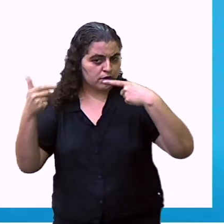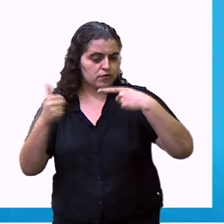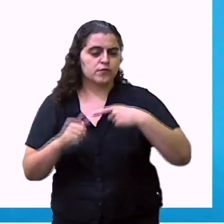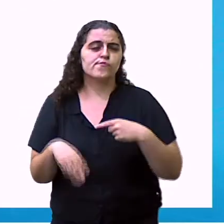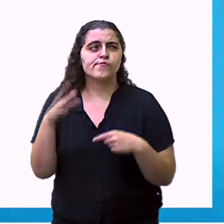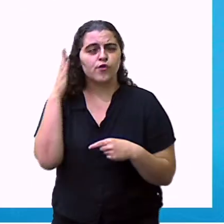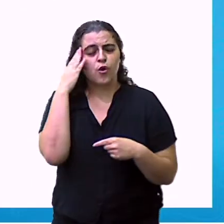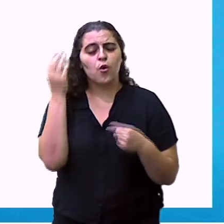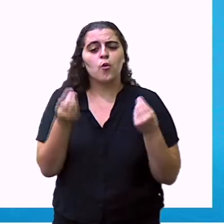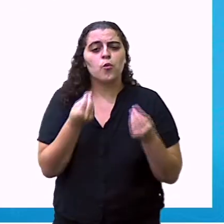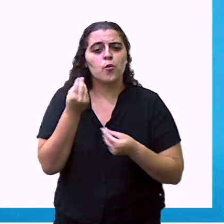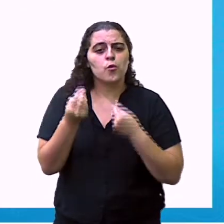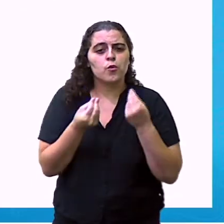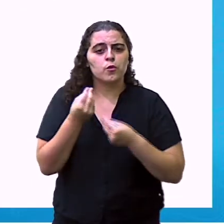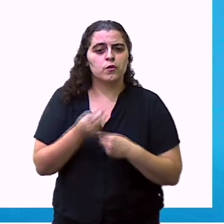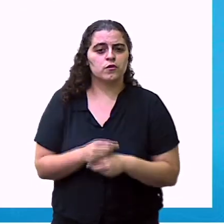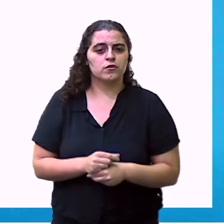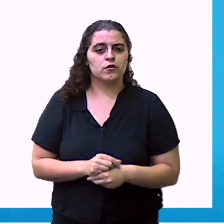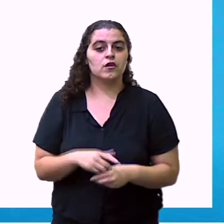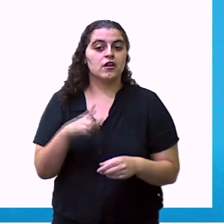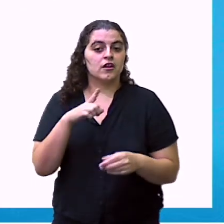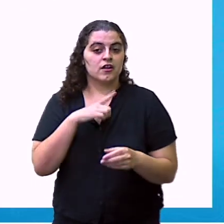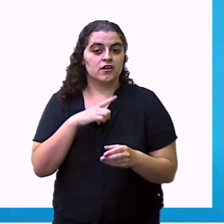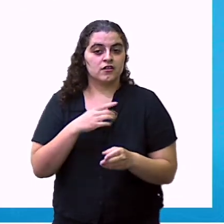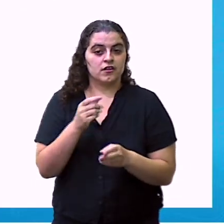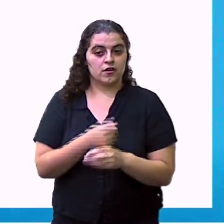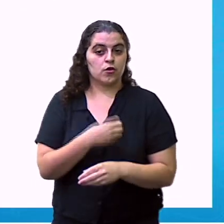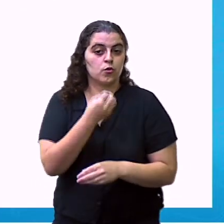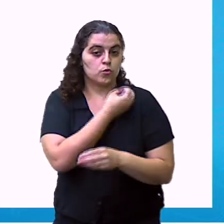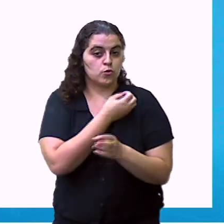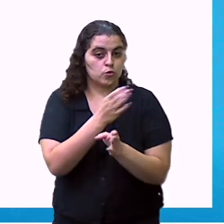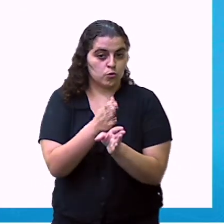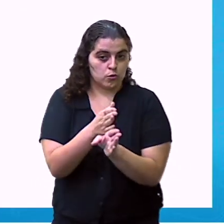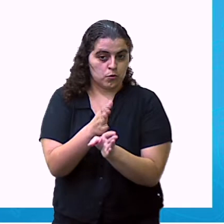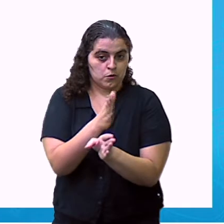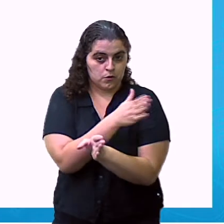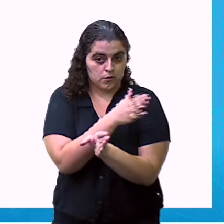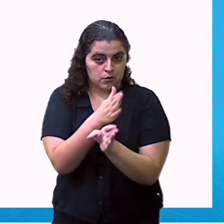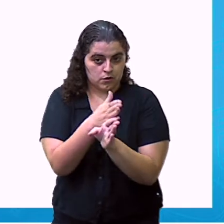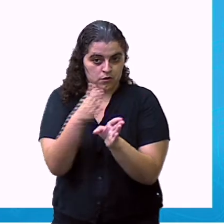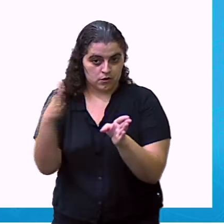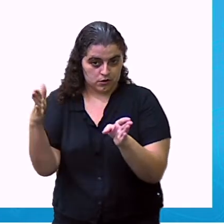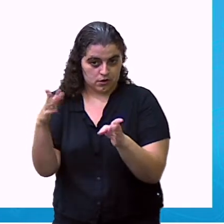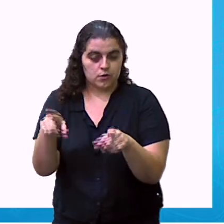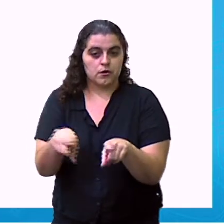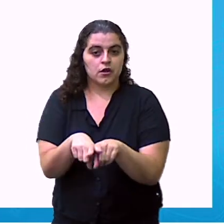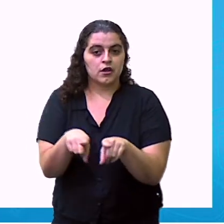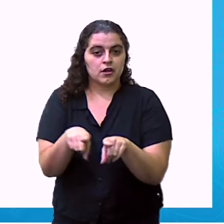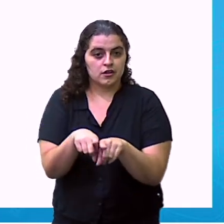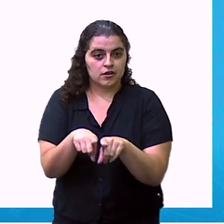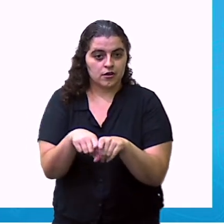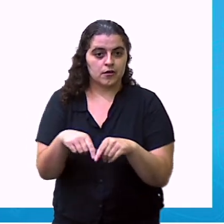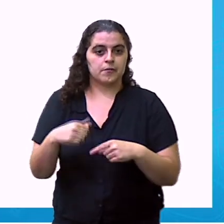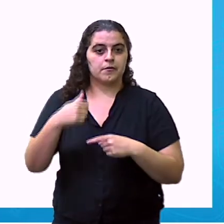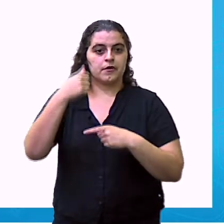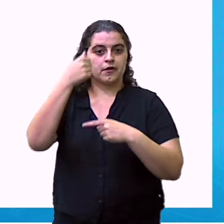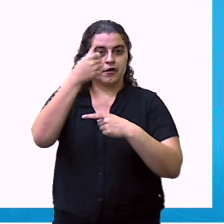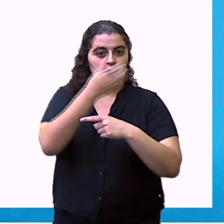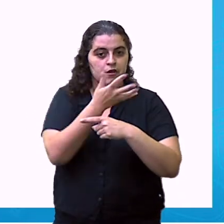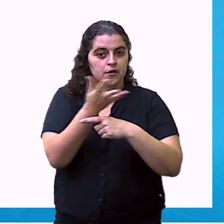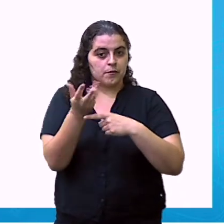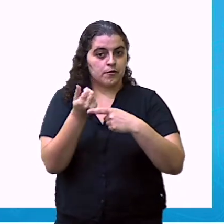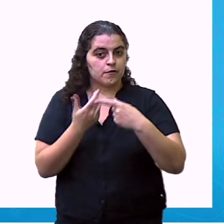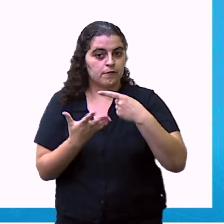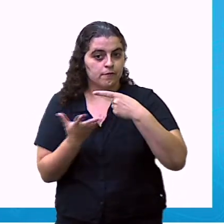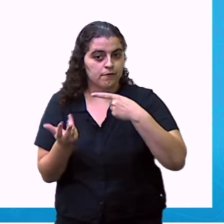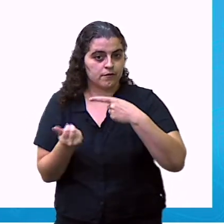mista quando ela for constituída por um número inteiro e